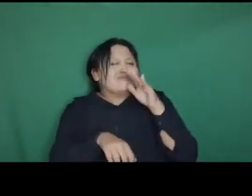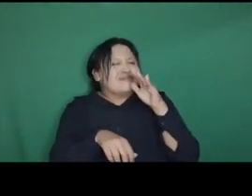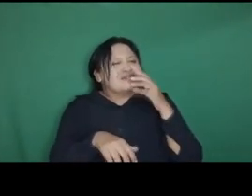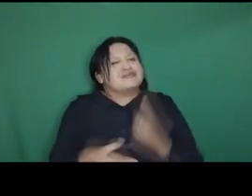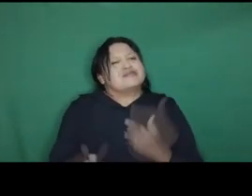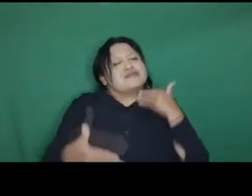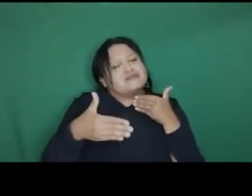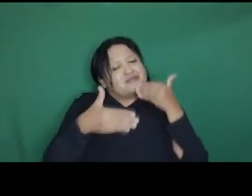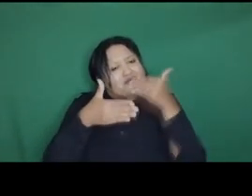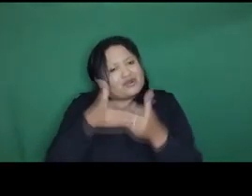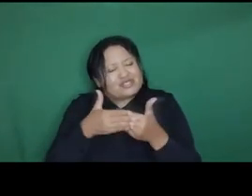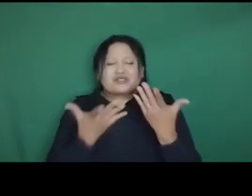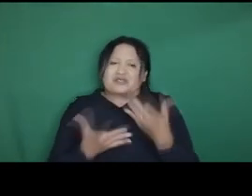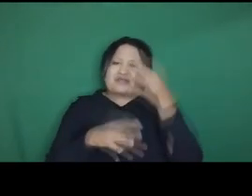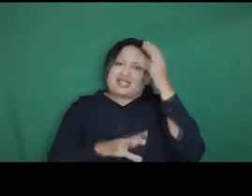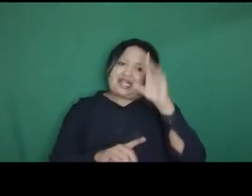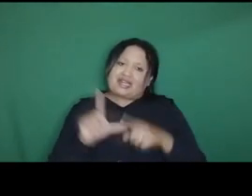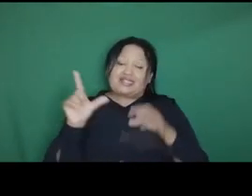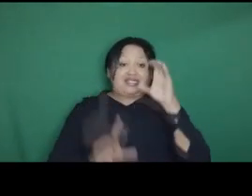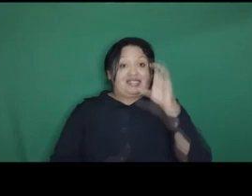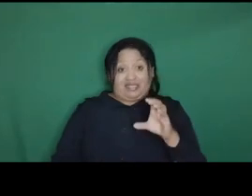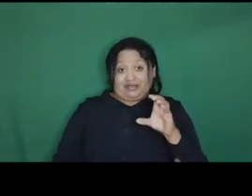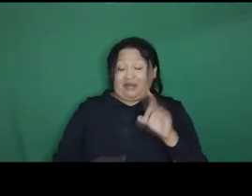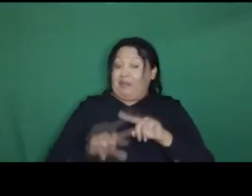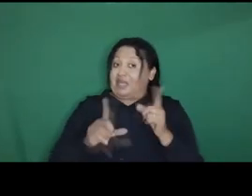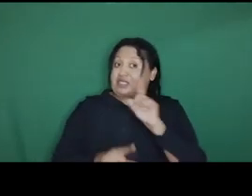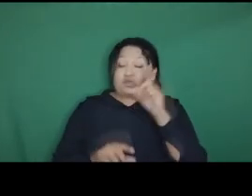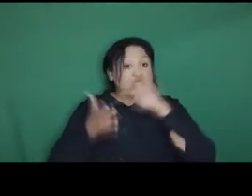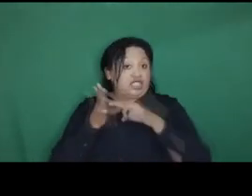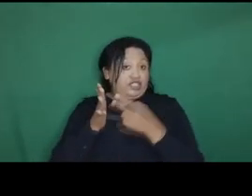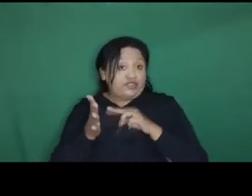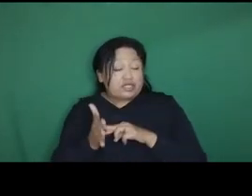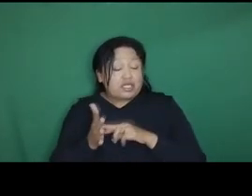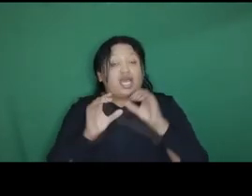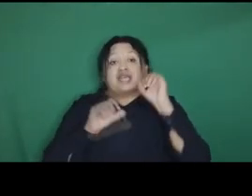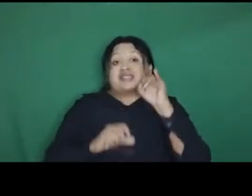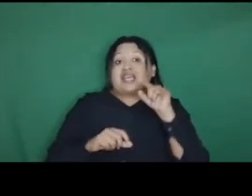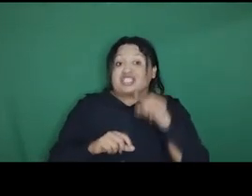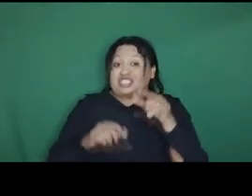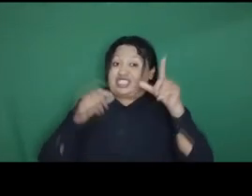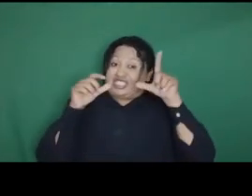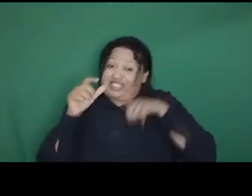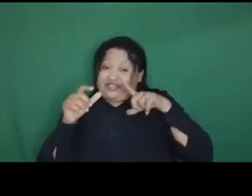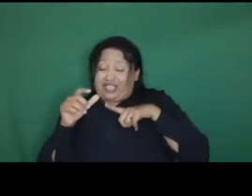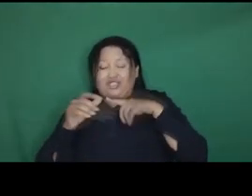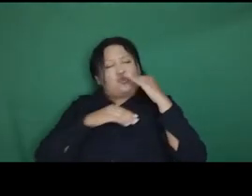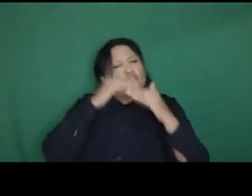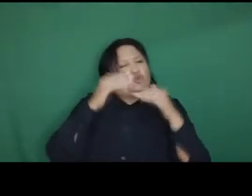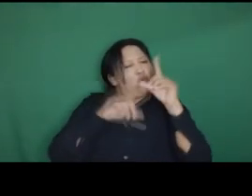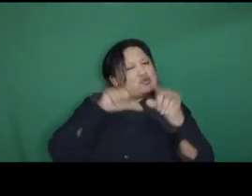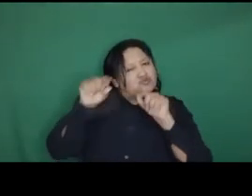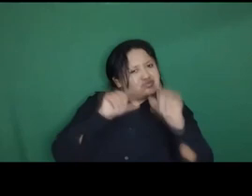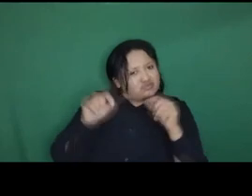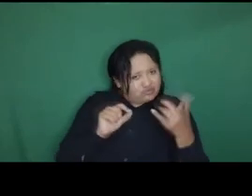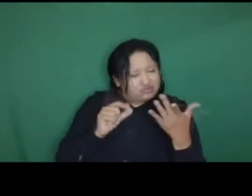que se a gente tivesse no processo realmente seletivo que não fosse o momento de montar um argumentação